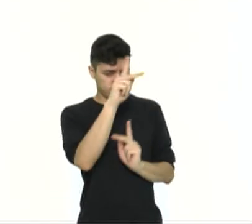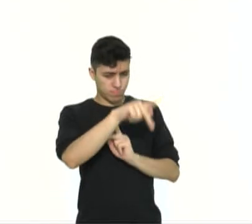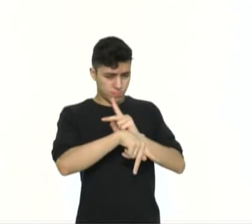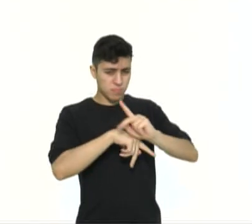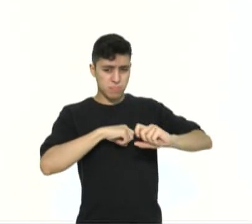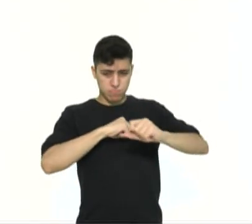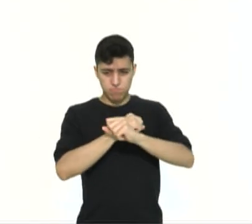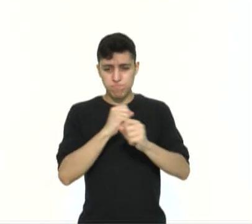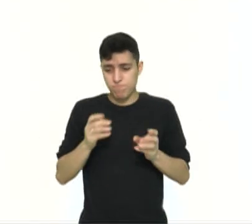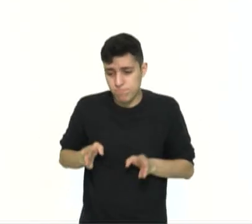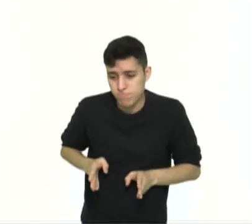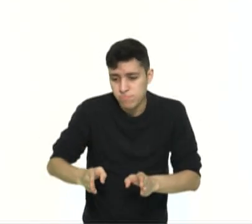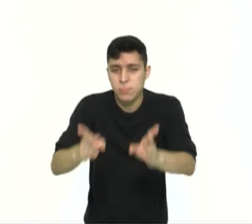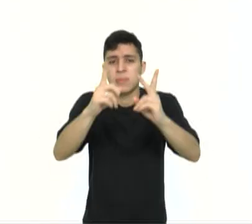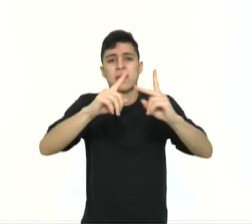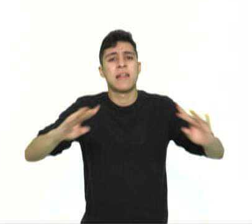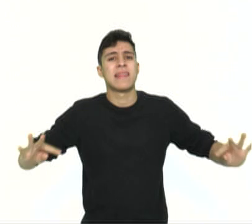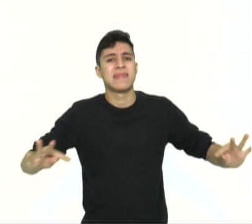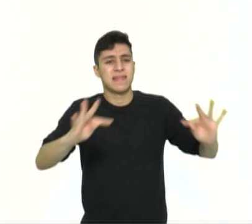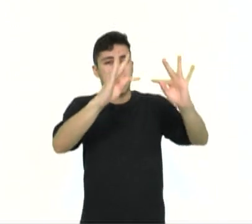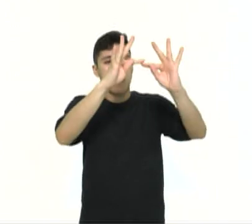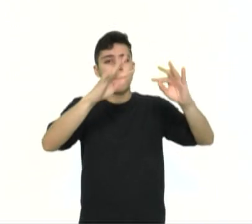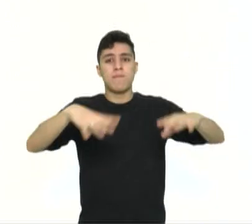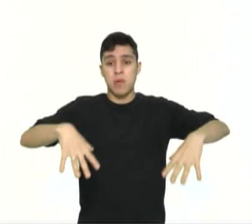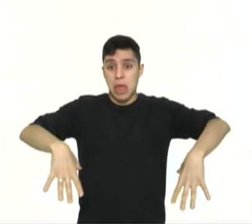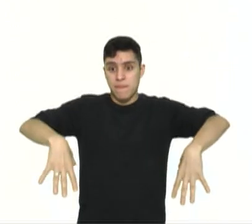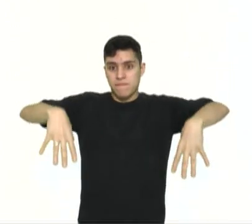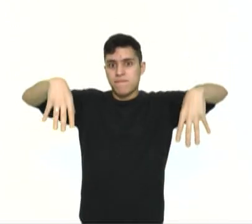estradas, templos, palácios e